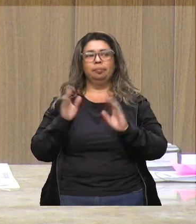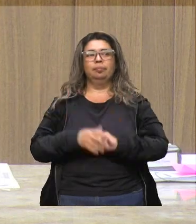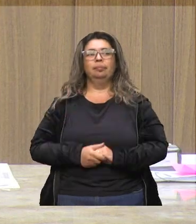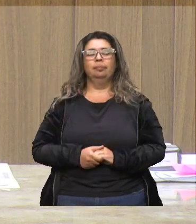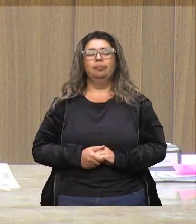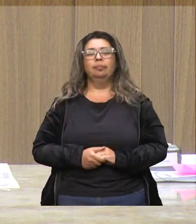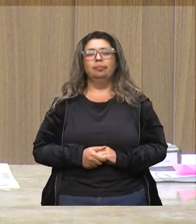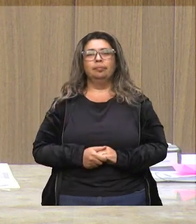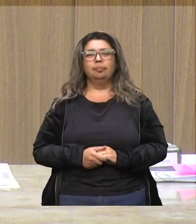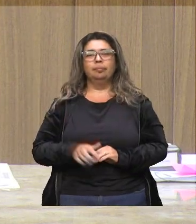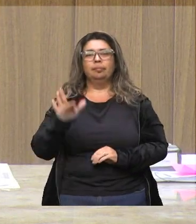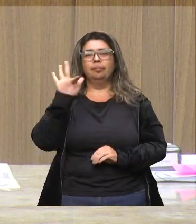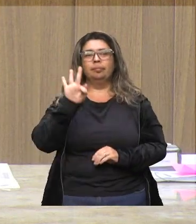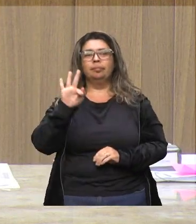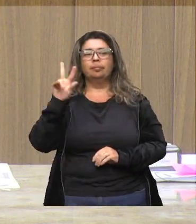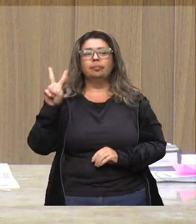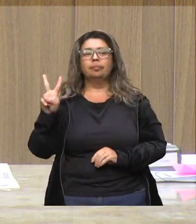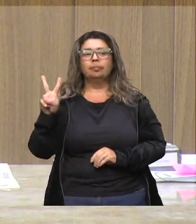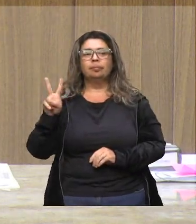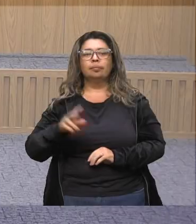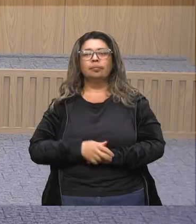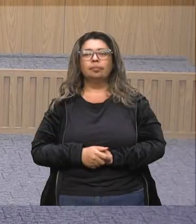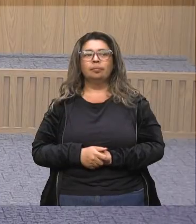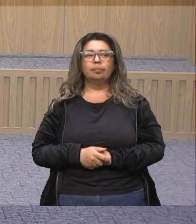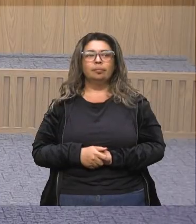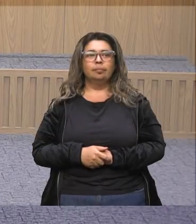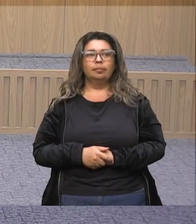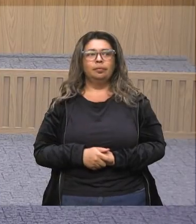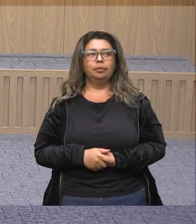o vereador Fernando Vieira.